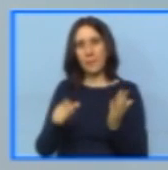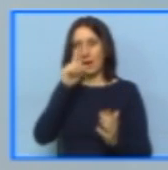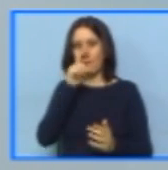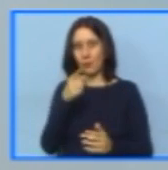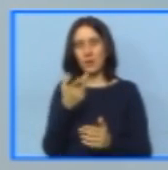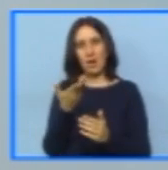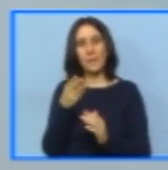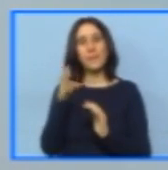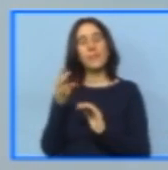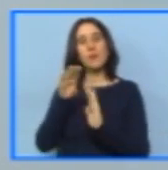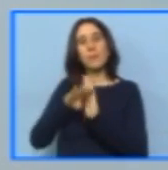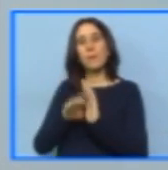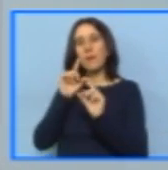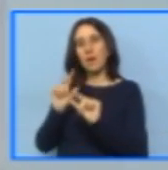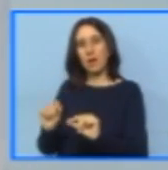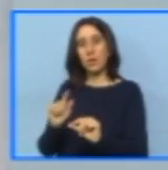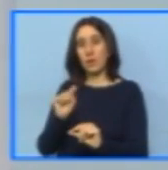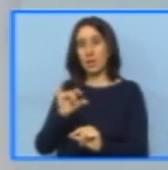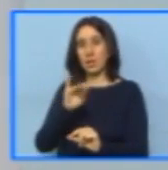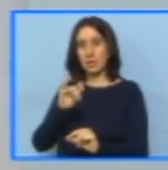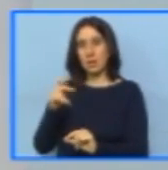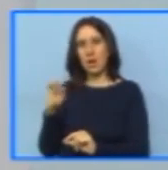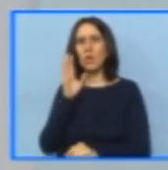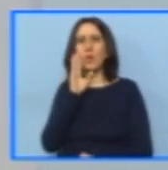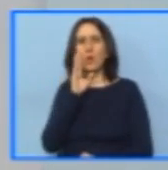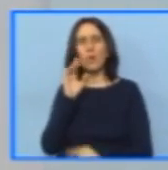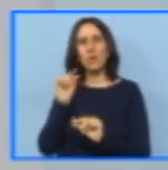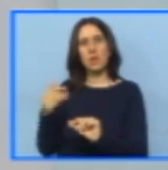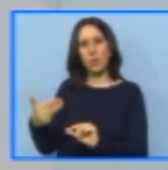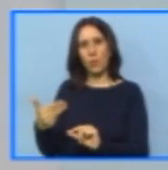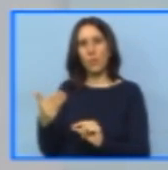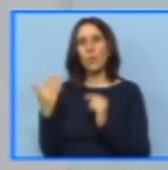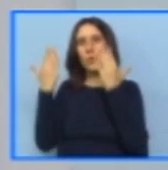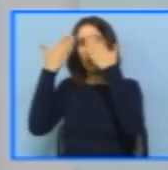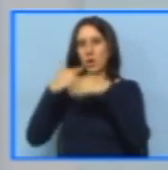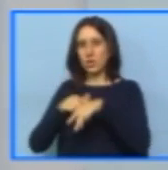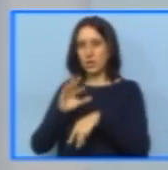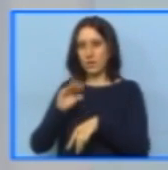acompanhar a edição rádio do programa Eclésia. É mais logo na Antena 1, pelas